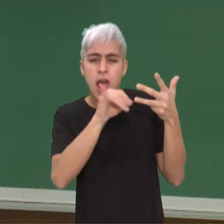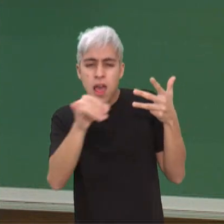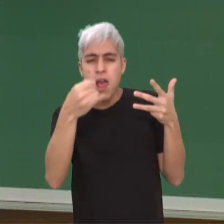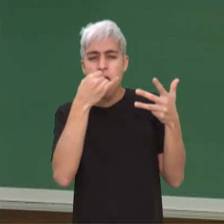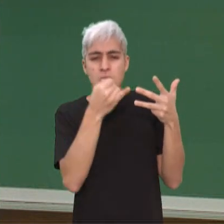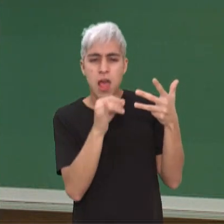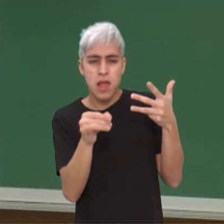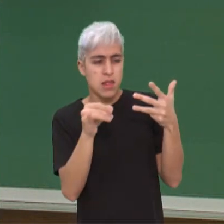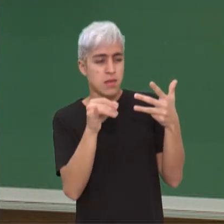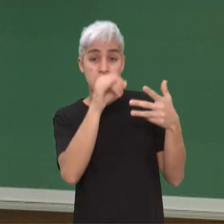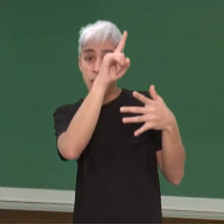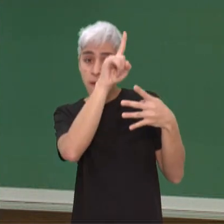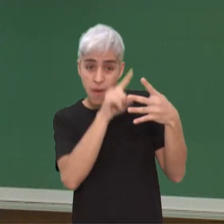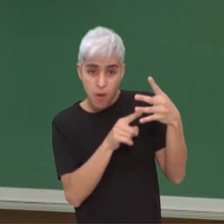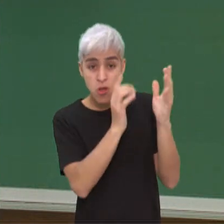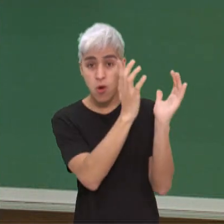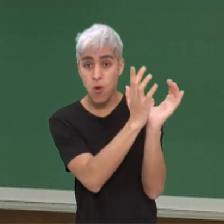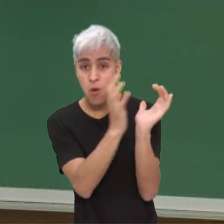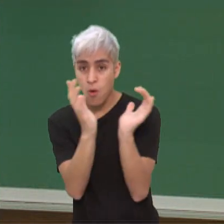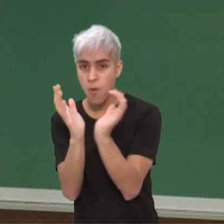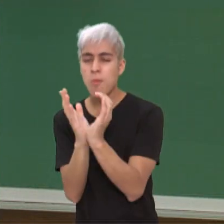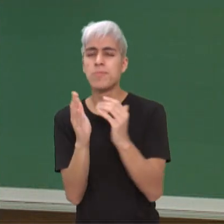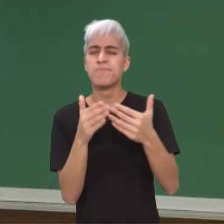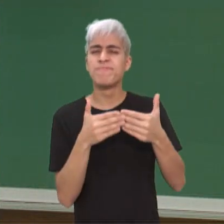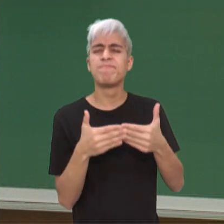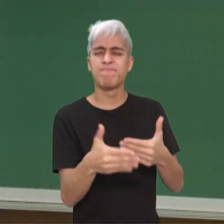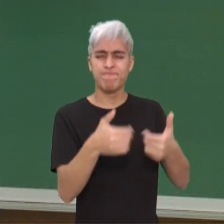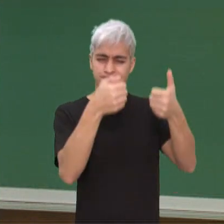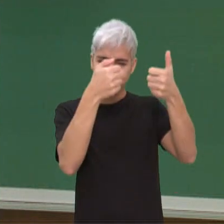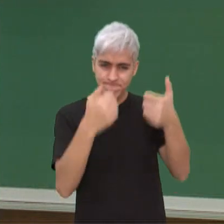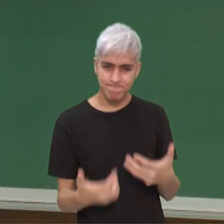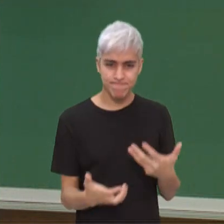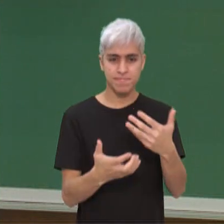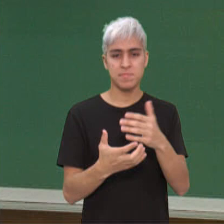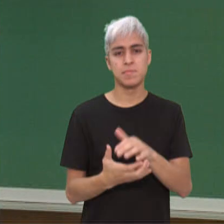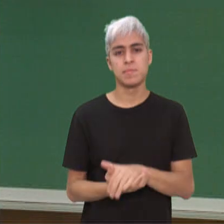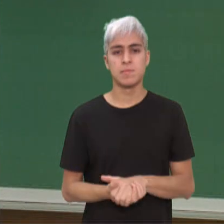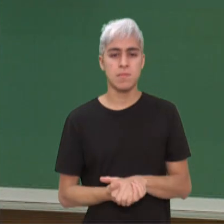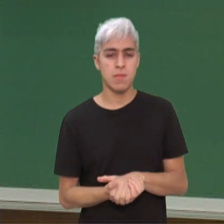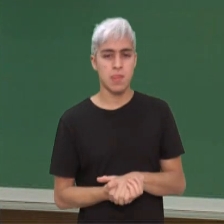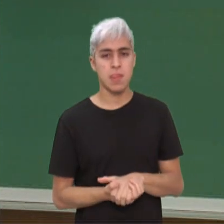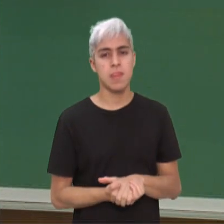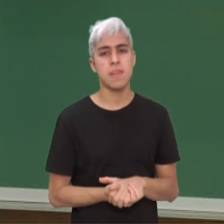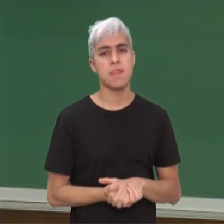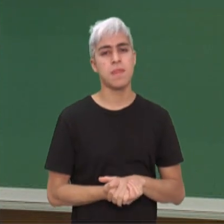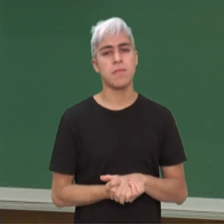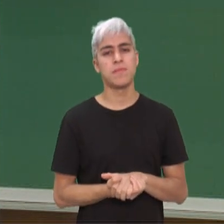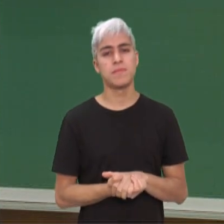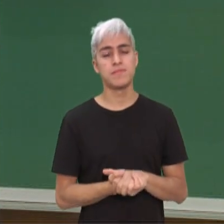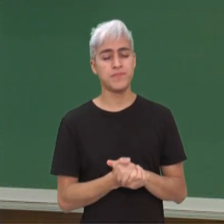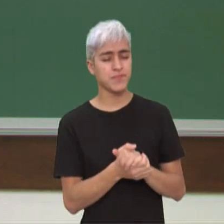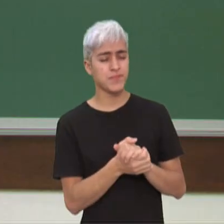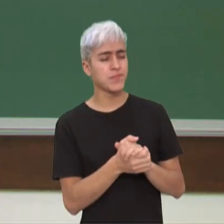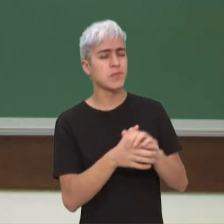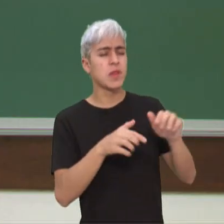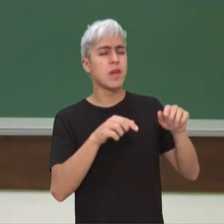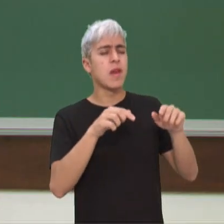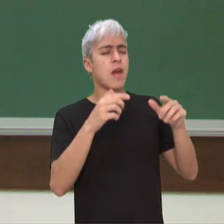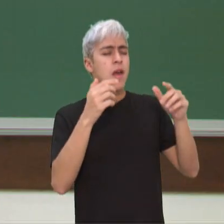energéticos. Compreendeu? Vamos então seguir. Dentro ainda dos tipos de